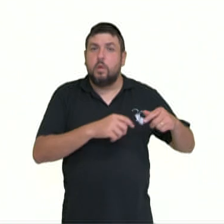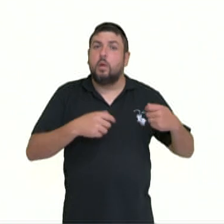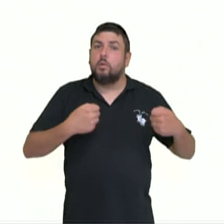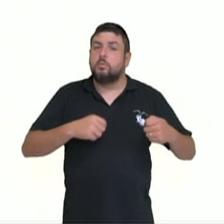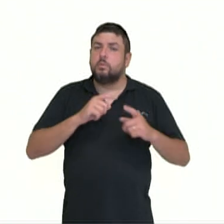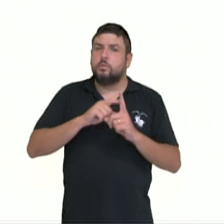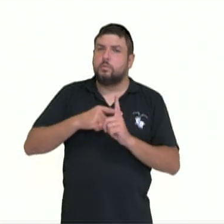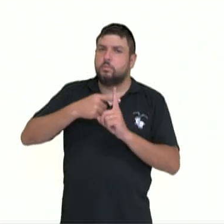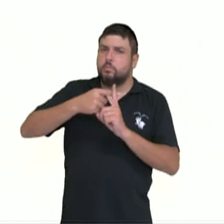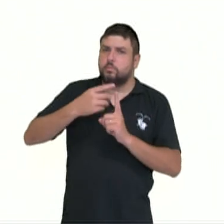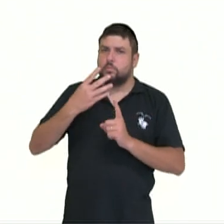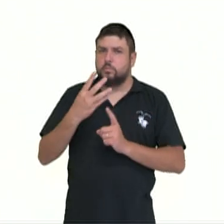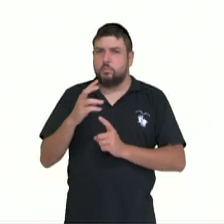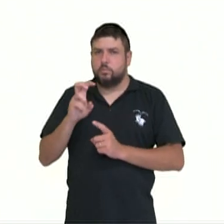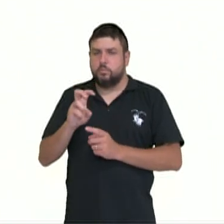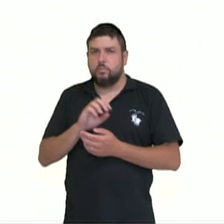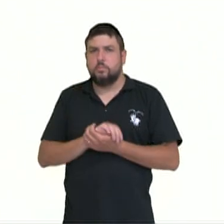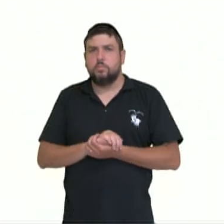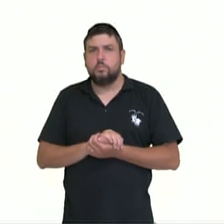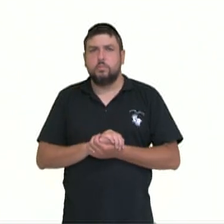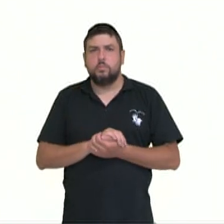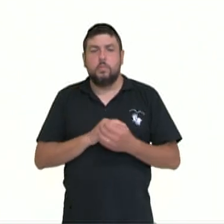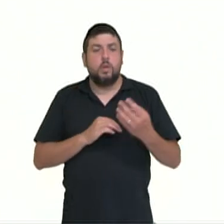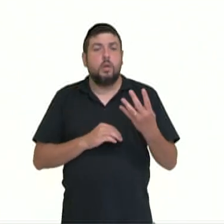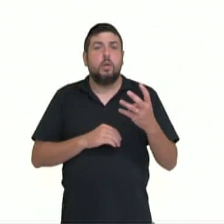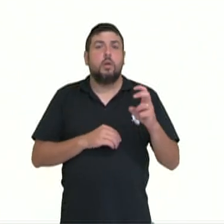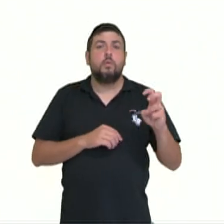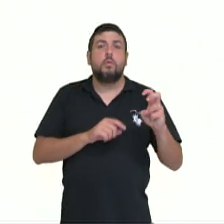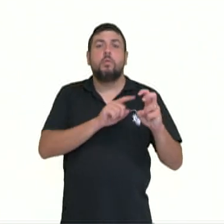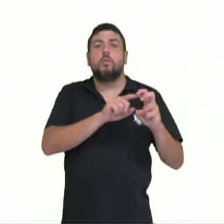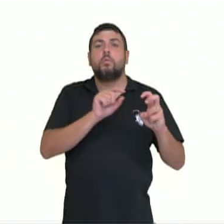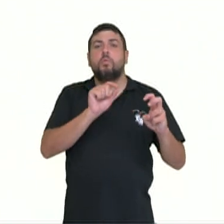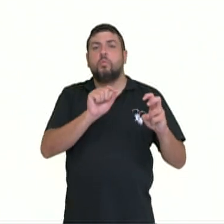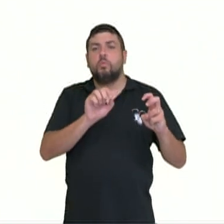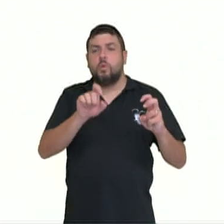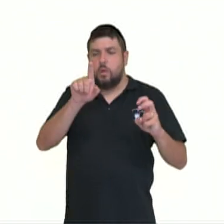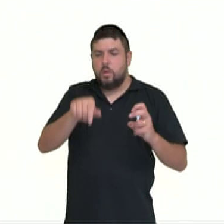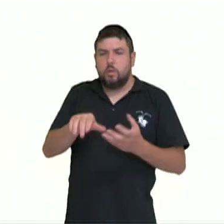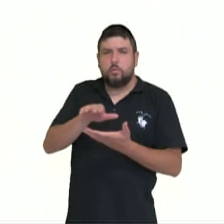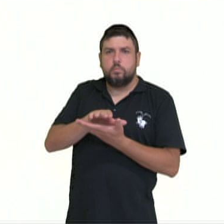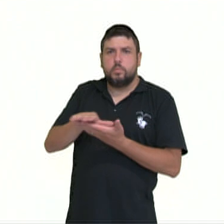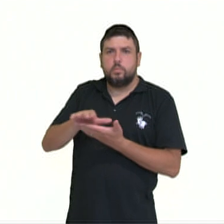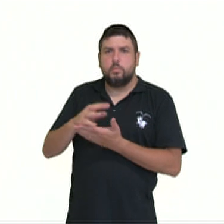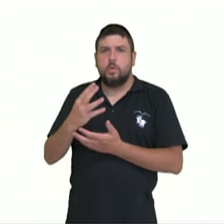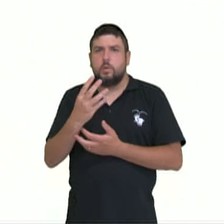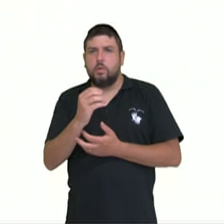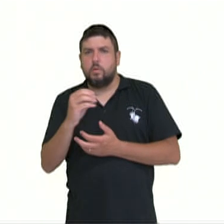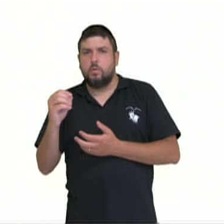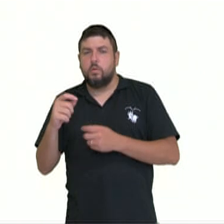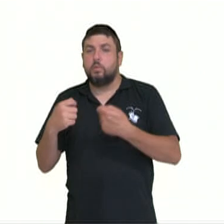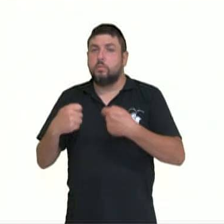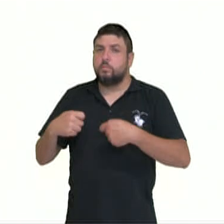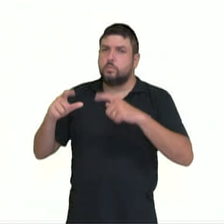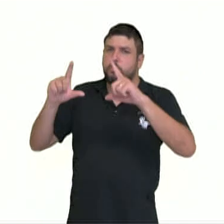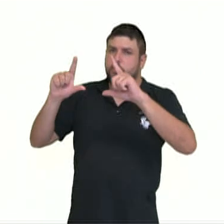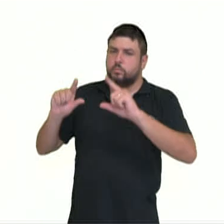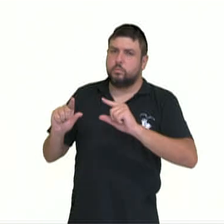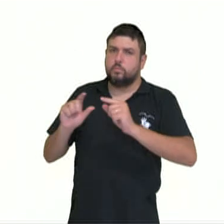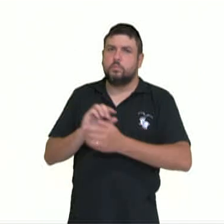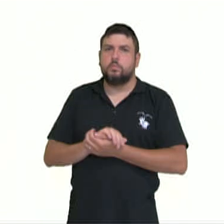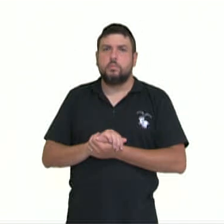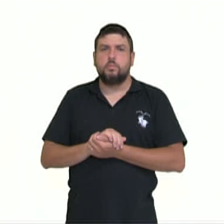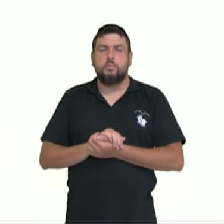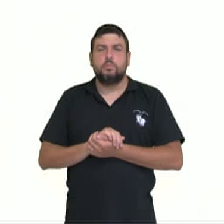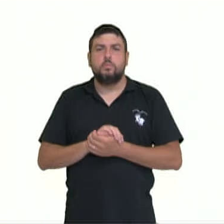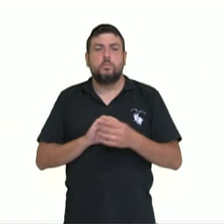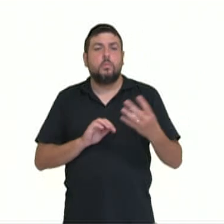de todos os meses. Esse 45 é o que ela precisa reduzir das suas despesas mensais. Então, 45 equivale